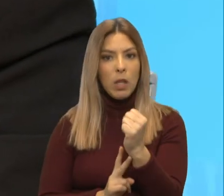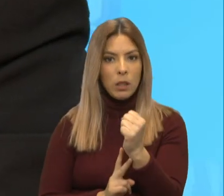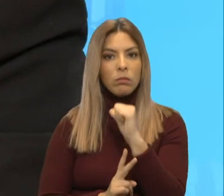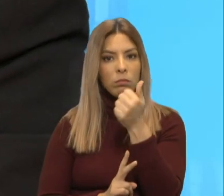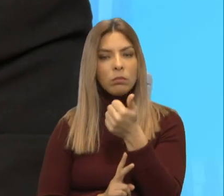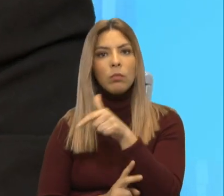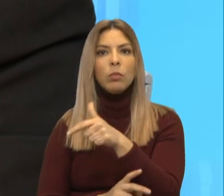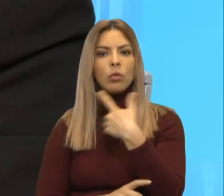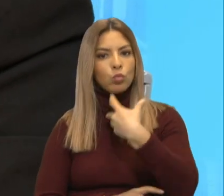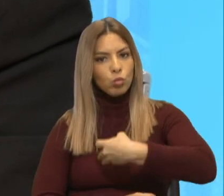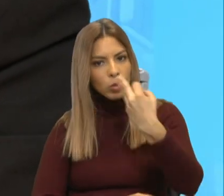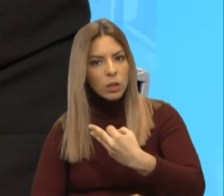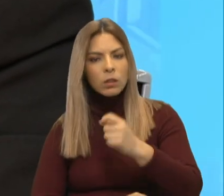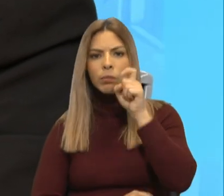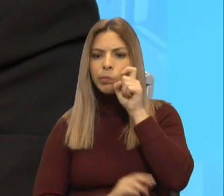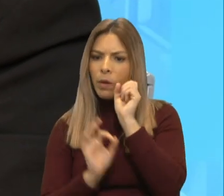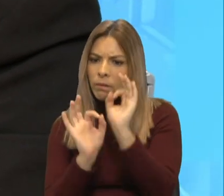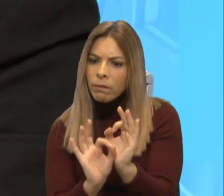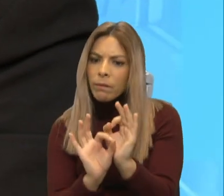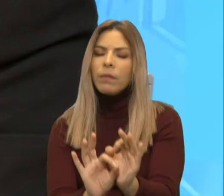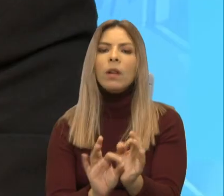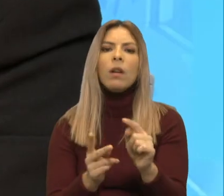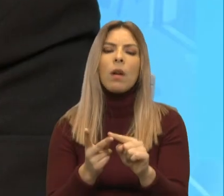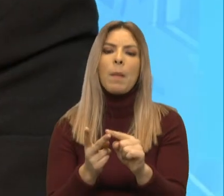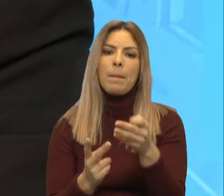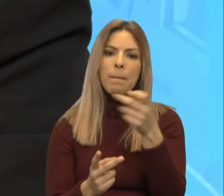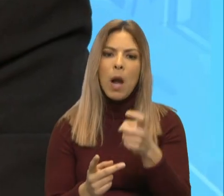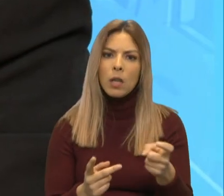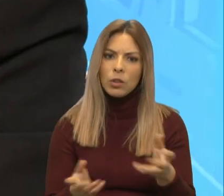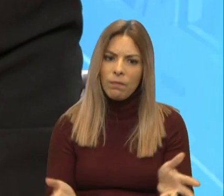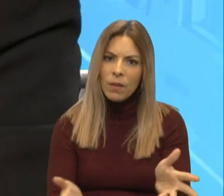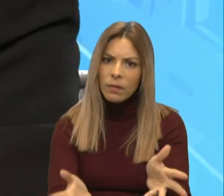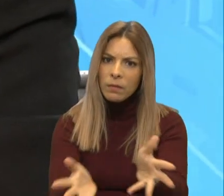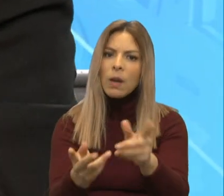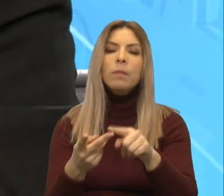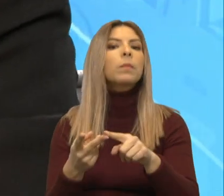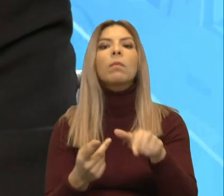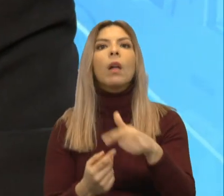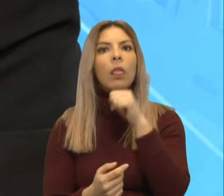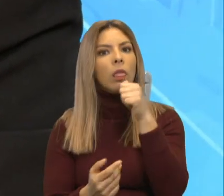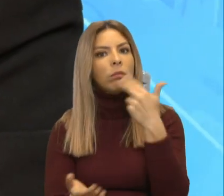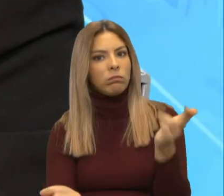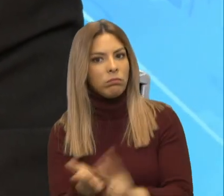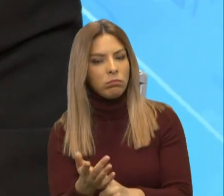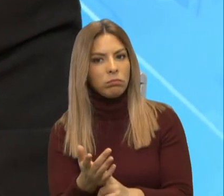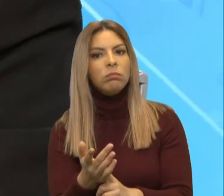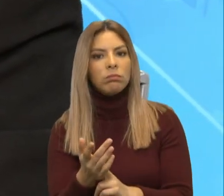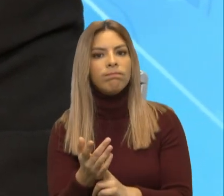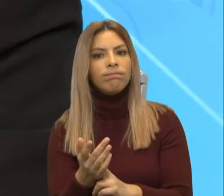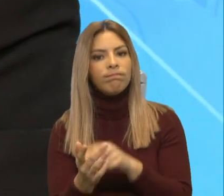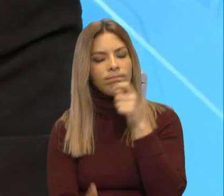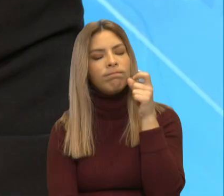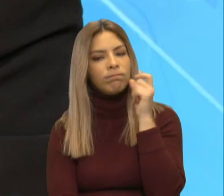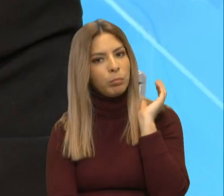da justiça, foram promotores de paz e são um exemplo de que realmente precisa comprometer-se para